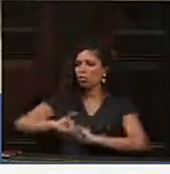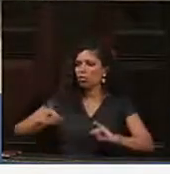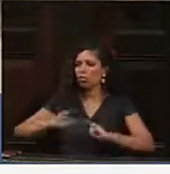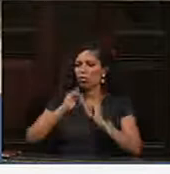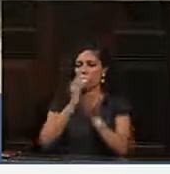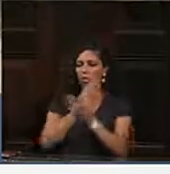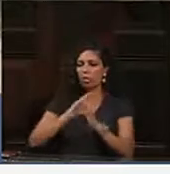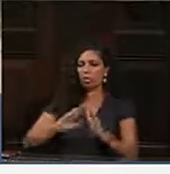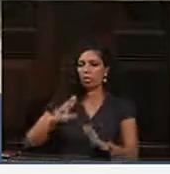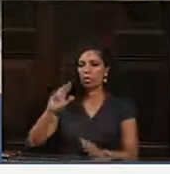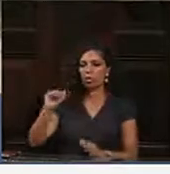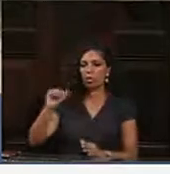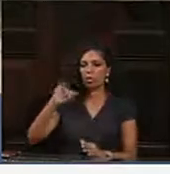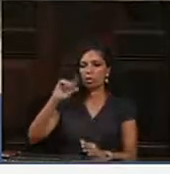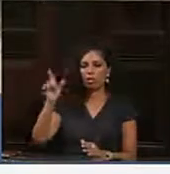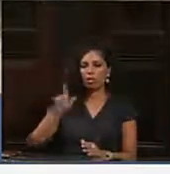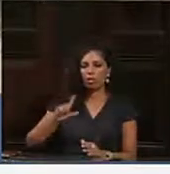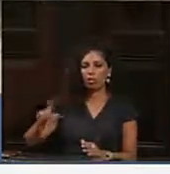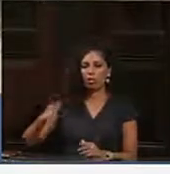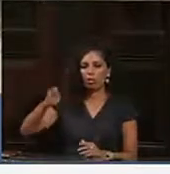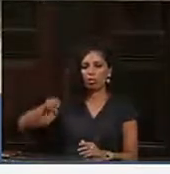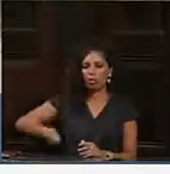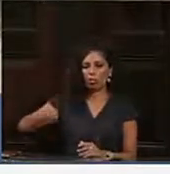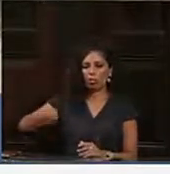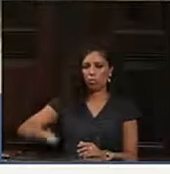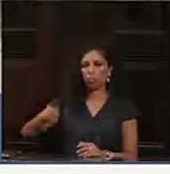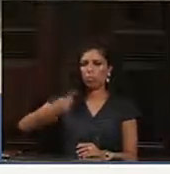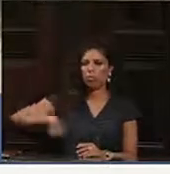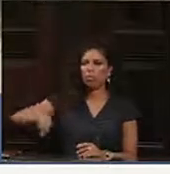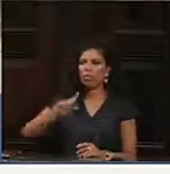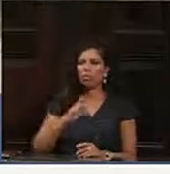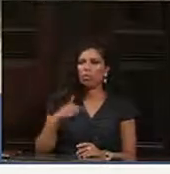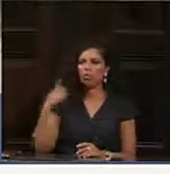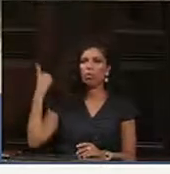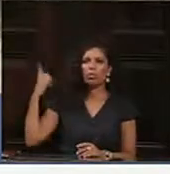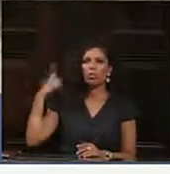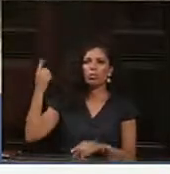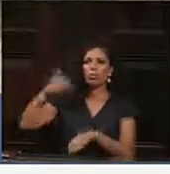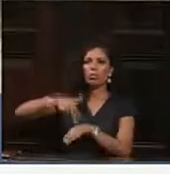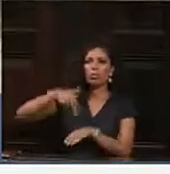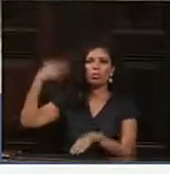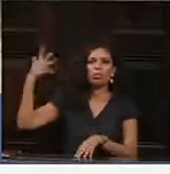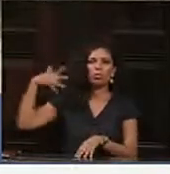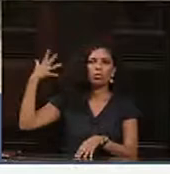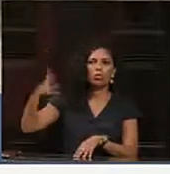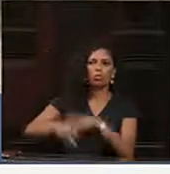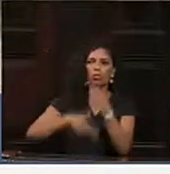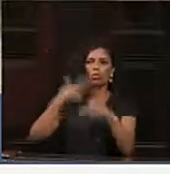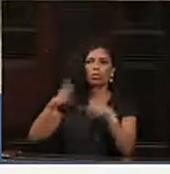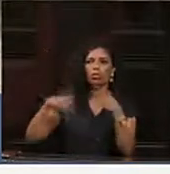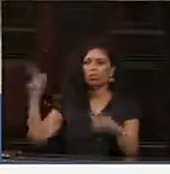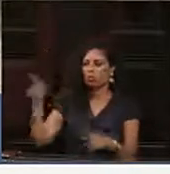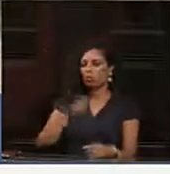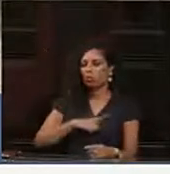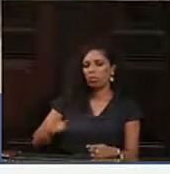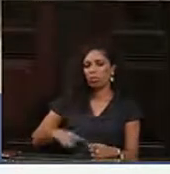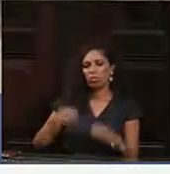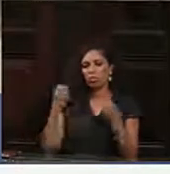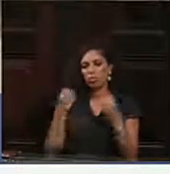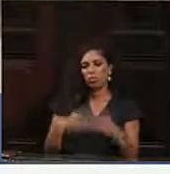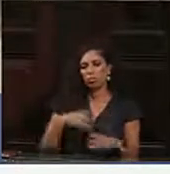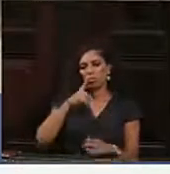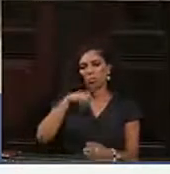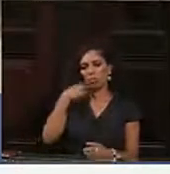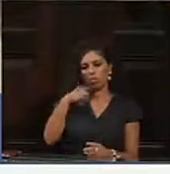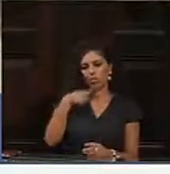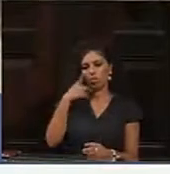acabar com o RAS compulsório, nós fomos um dos deputados que fomos à tribuna e elogiamos essa atitude. Falou que acabar no dia